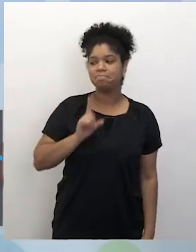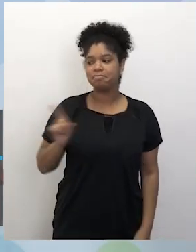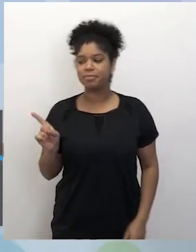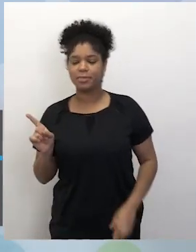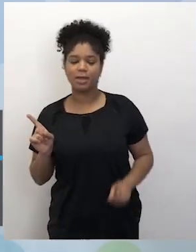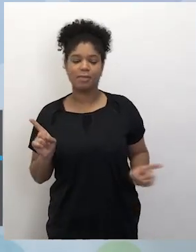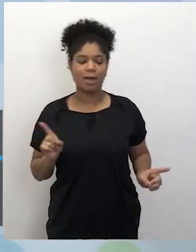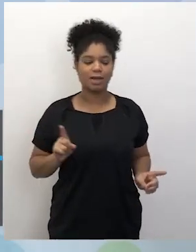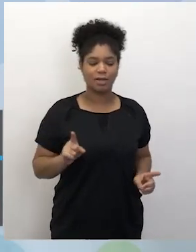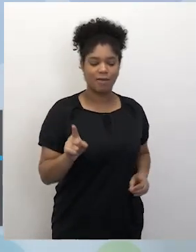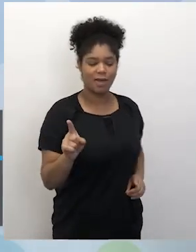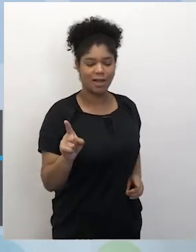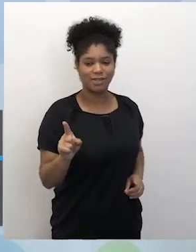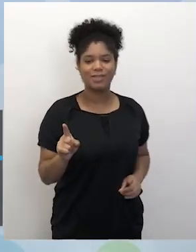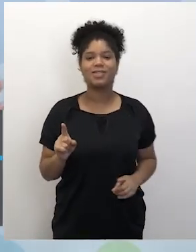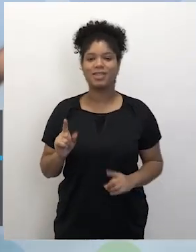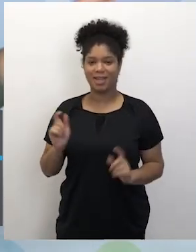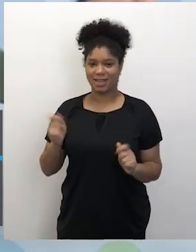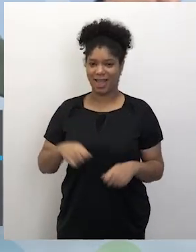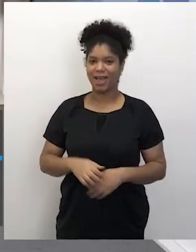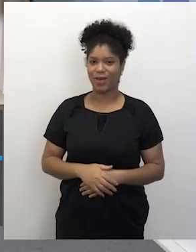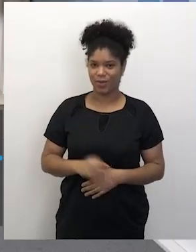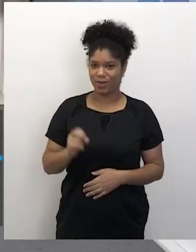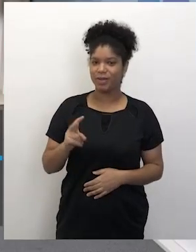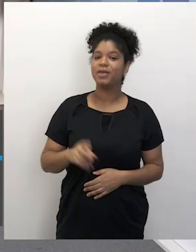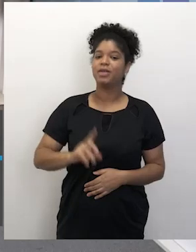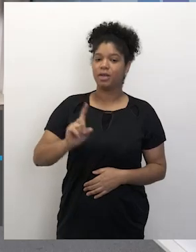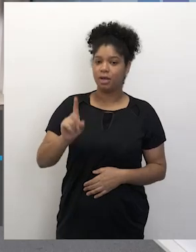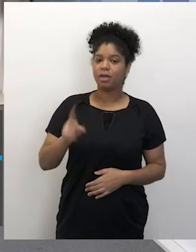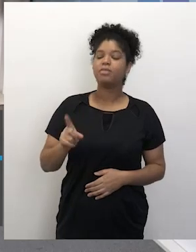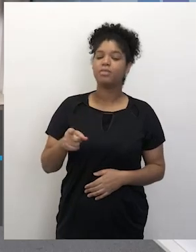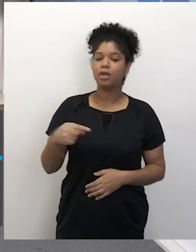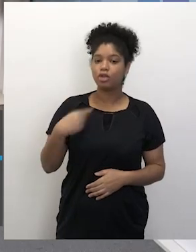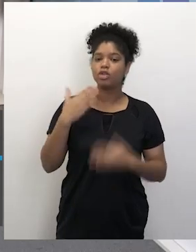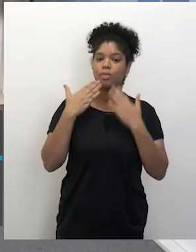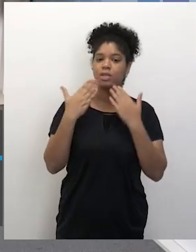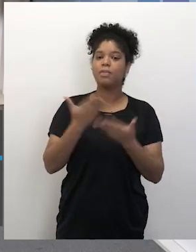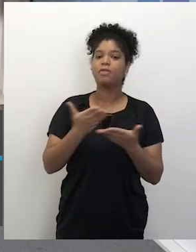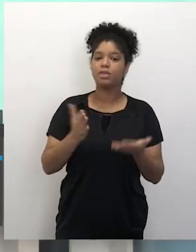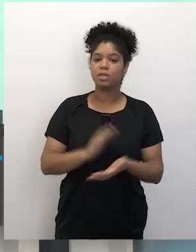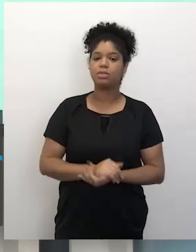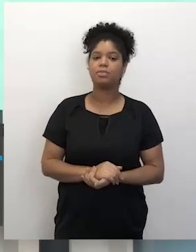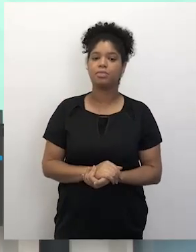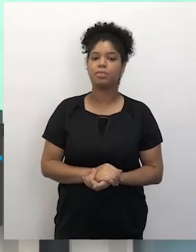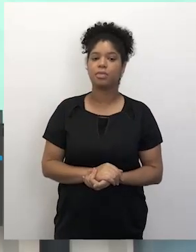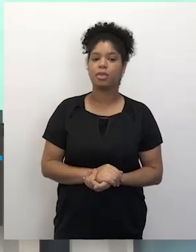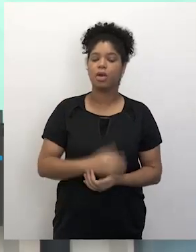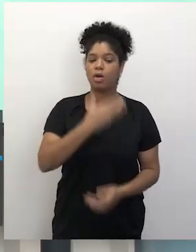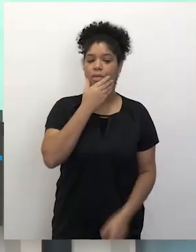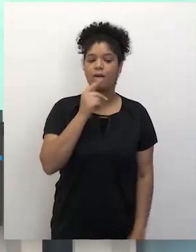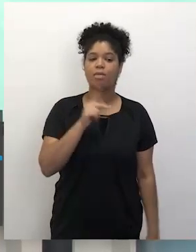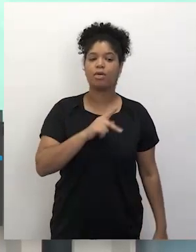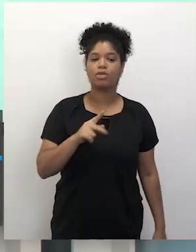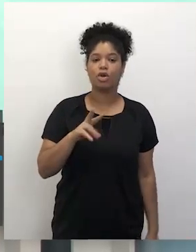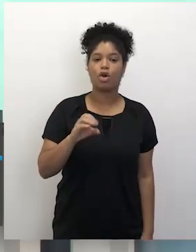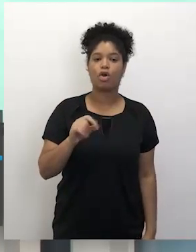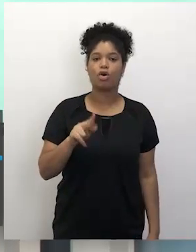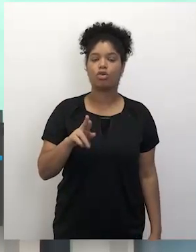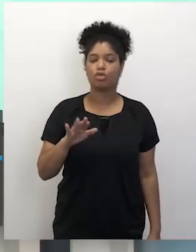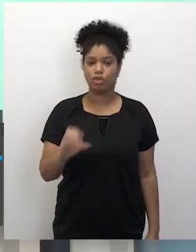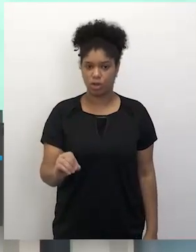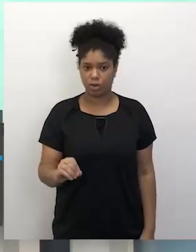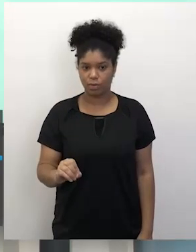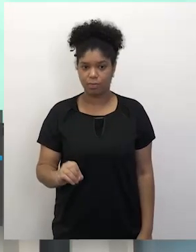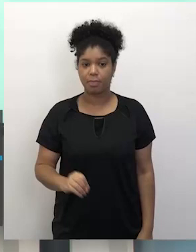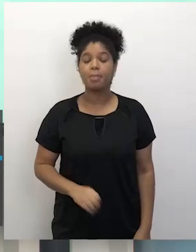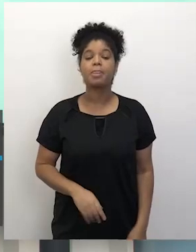nas laterais e assim por diante. E nós vamos mostrar isso aqui, Mara. Vamos mostrar. Ó, Mara, o professor Rogério disse que os alunos da PEI Clarice